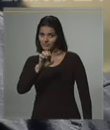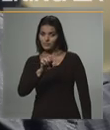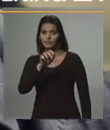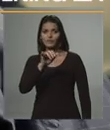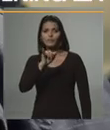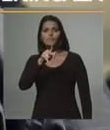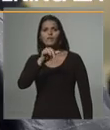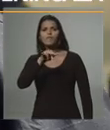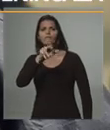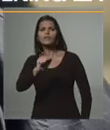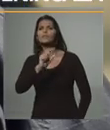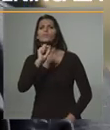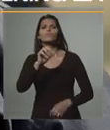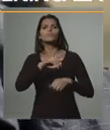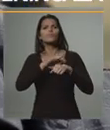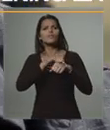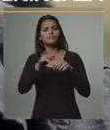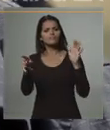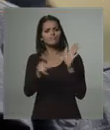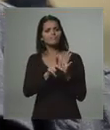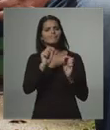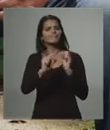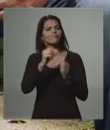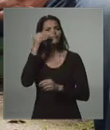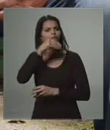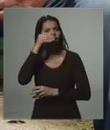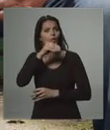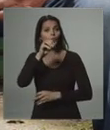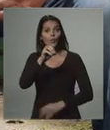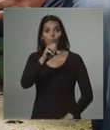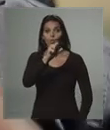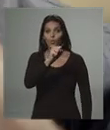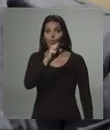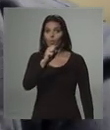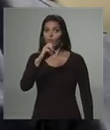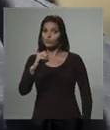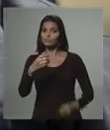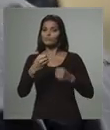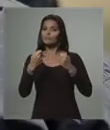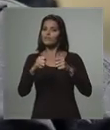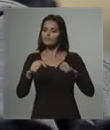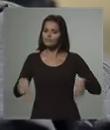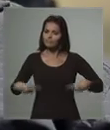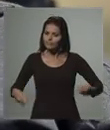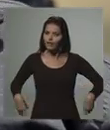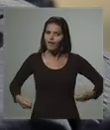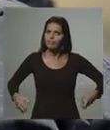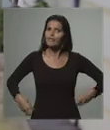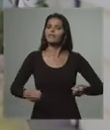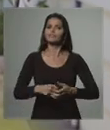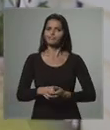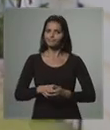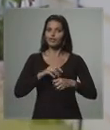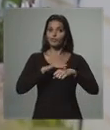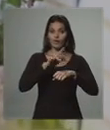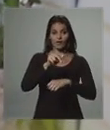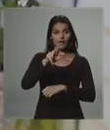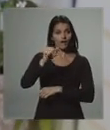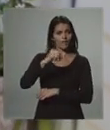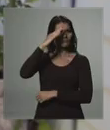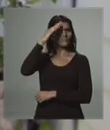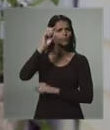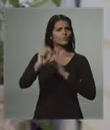imperfeita, né? É uma doença que é caracterizada pela fragilidade óssea e tenho que andar de cadeira de roda, né? As doenças